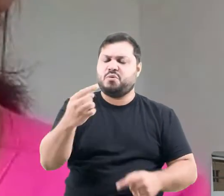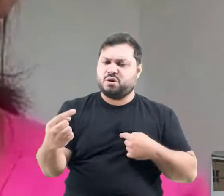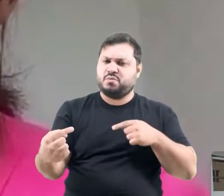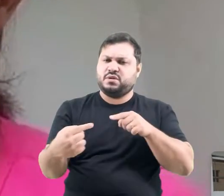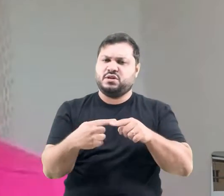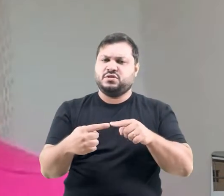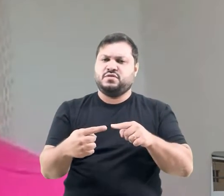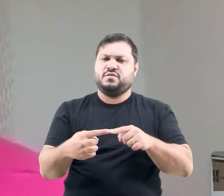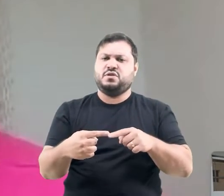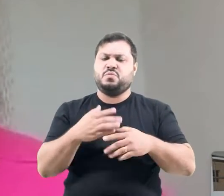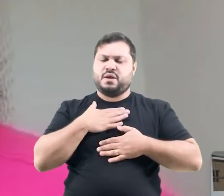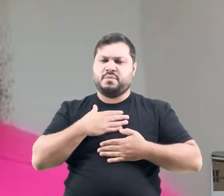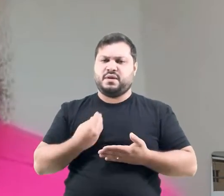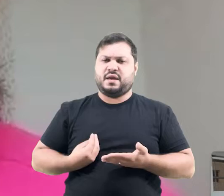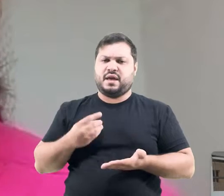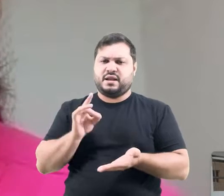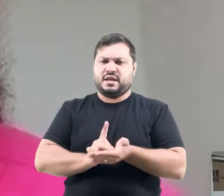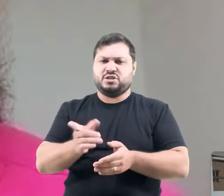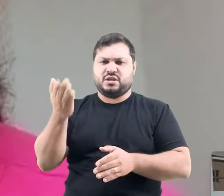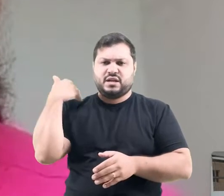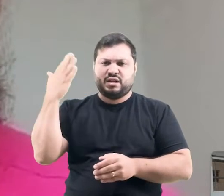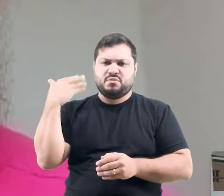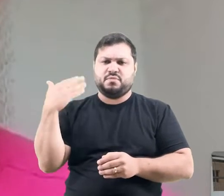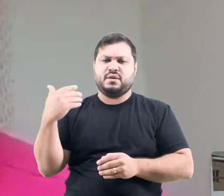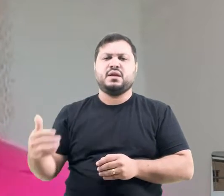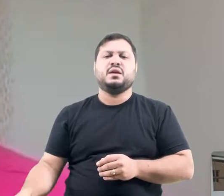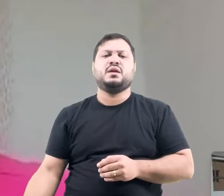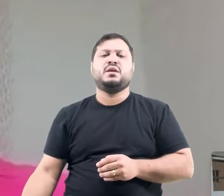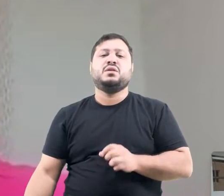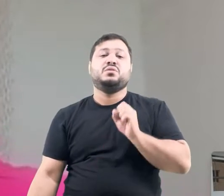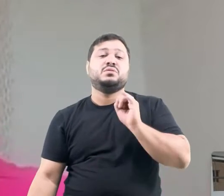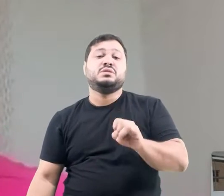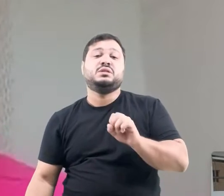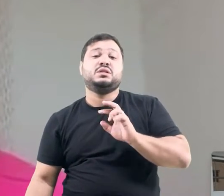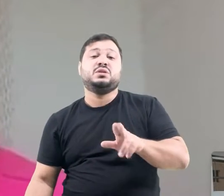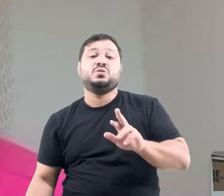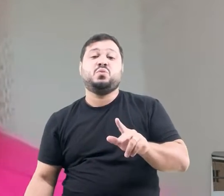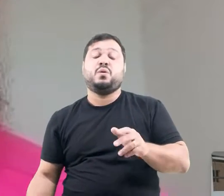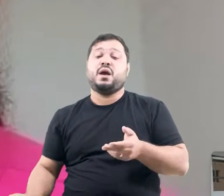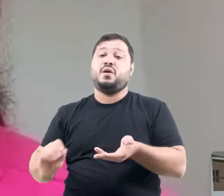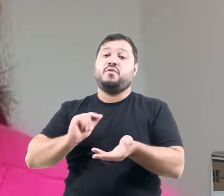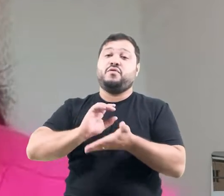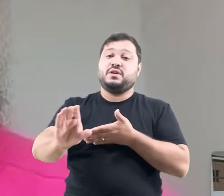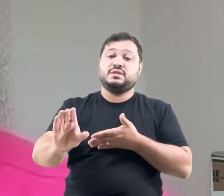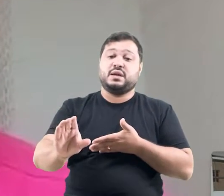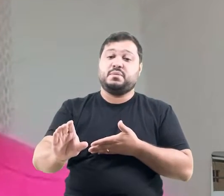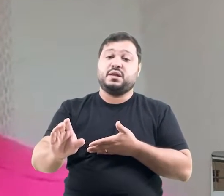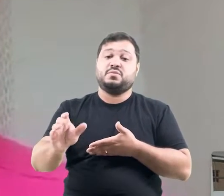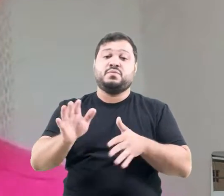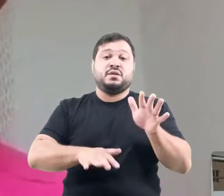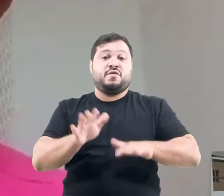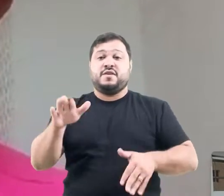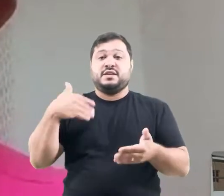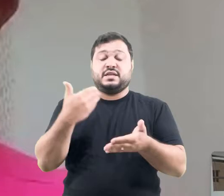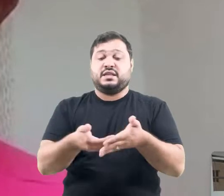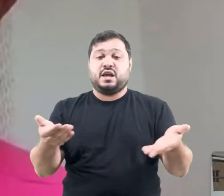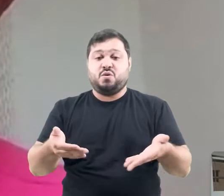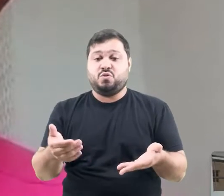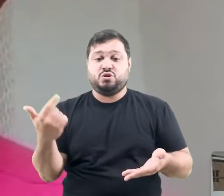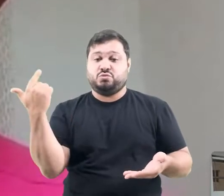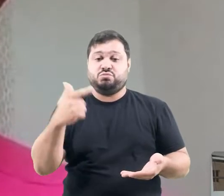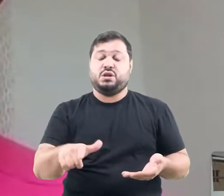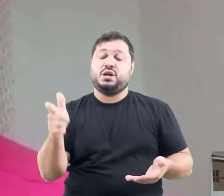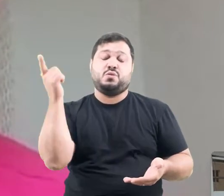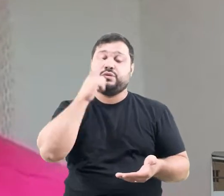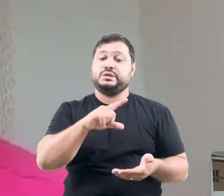que eu me identifico. Para minha realidade, naquele momento, se não fosse o financiamento, eu talvez até hoje ainda não